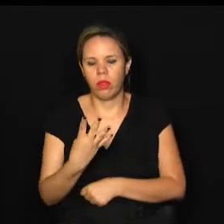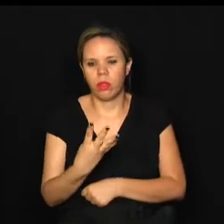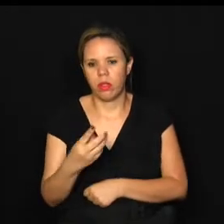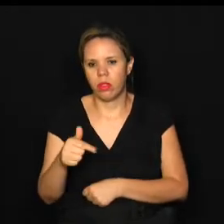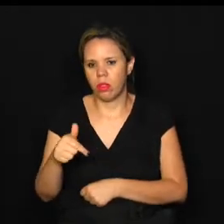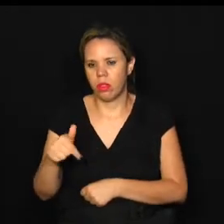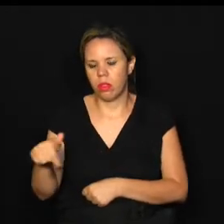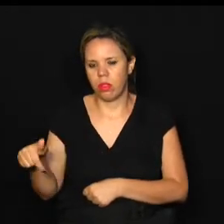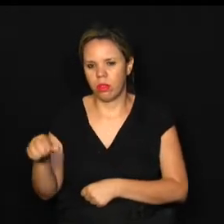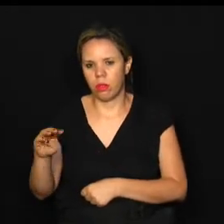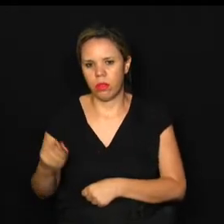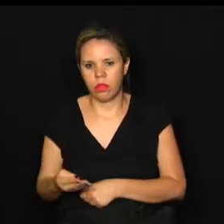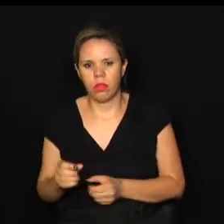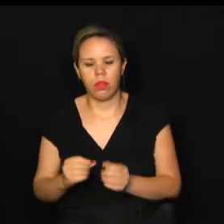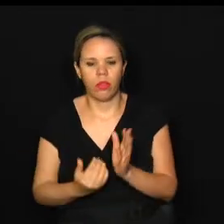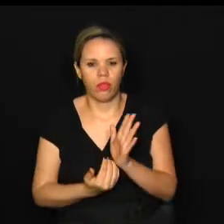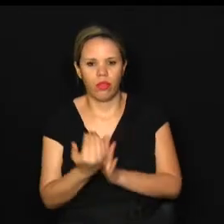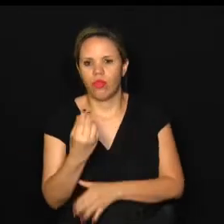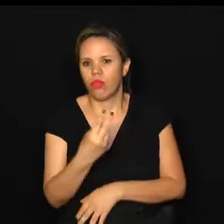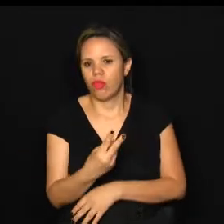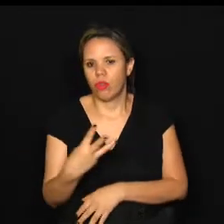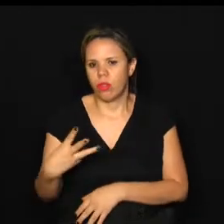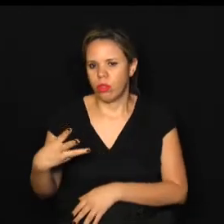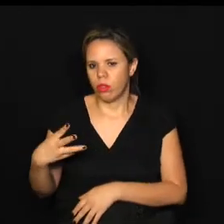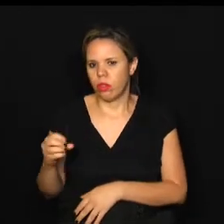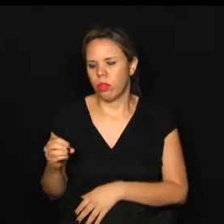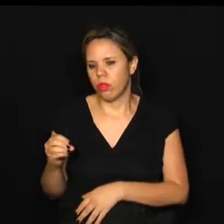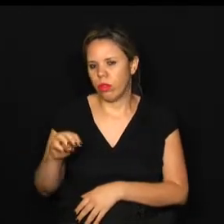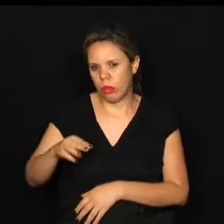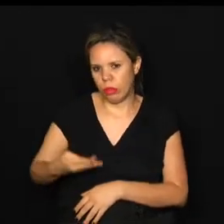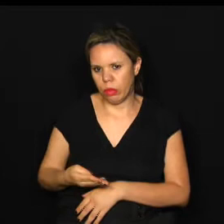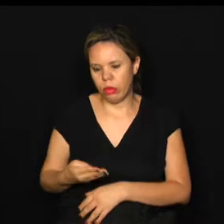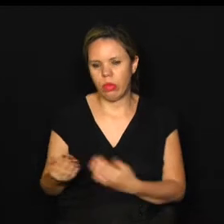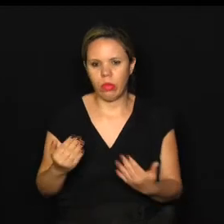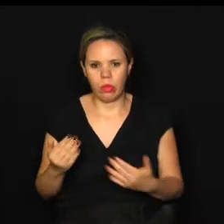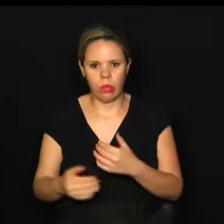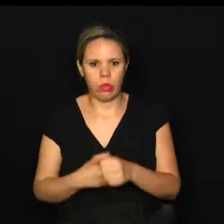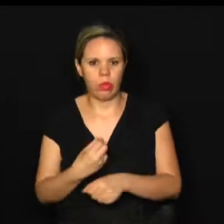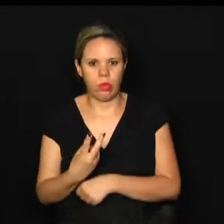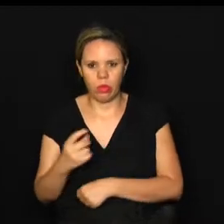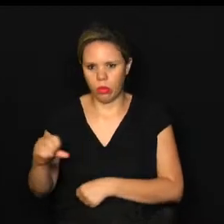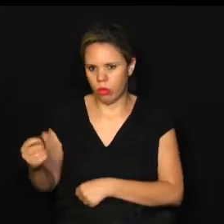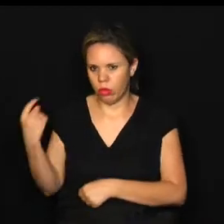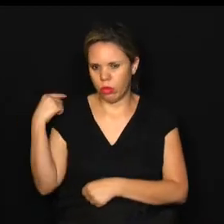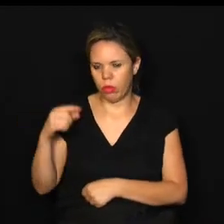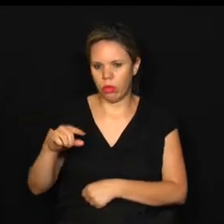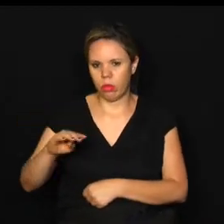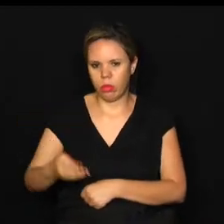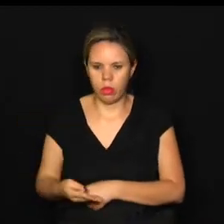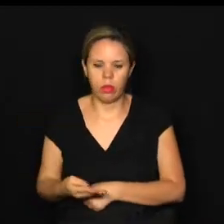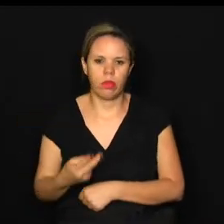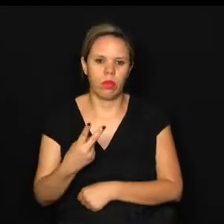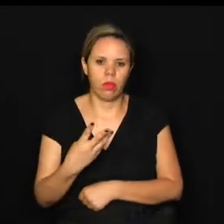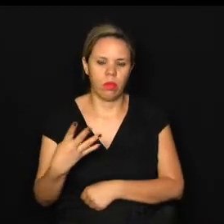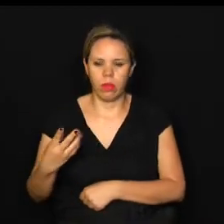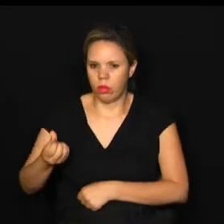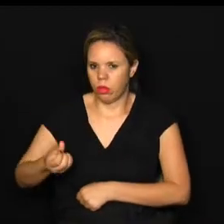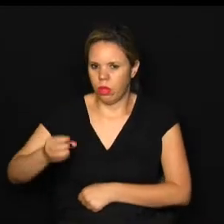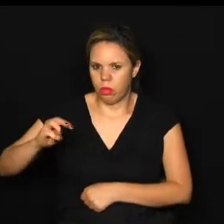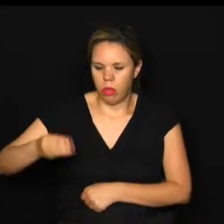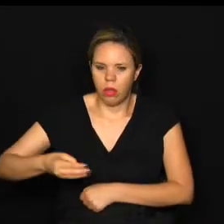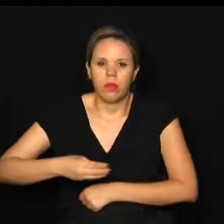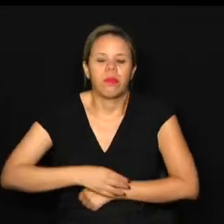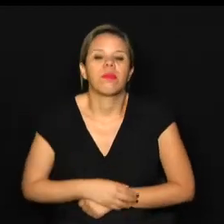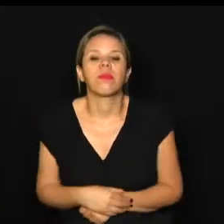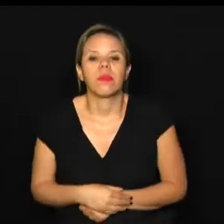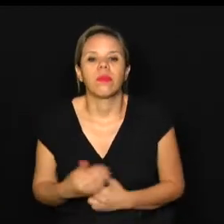1.477.000.000, um acréscimo de 230.500.000 em relação a 2019, quando ele era de 1.246.000.000. Em